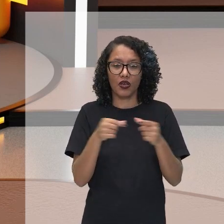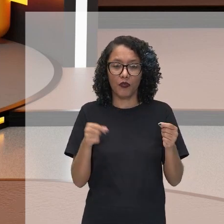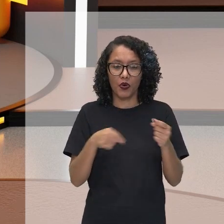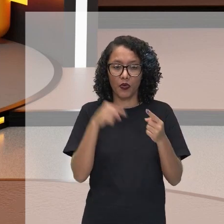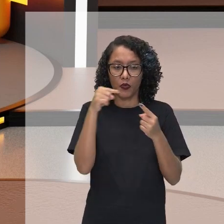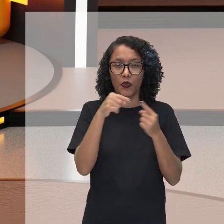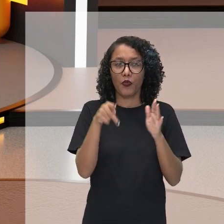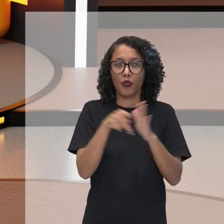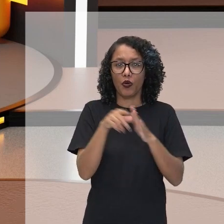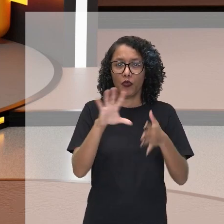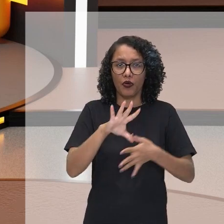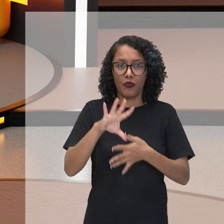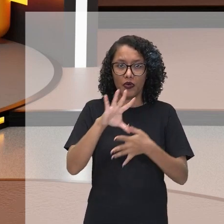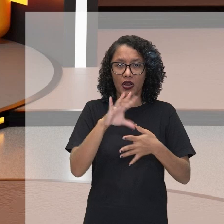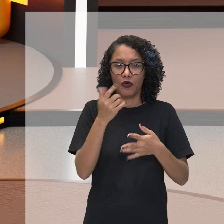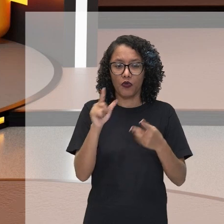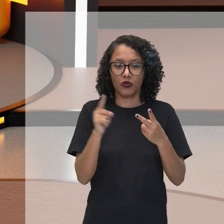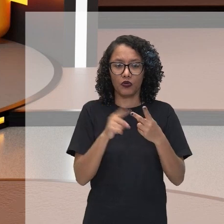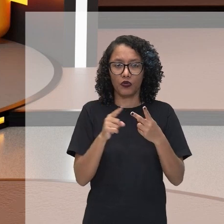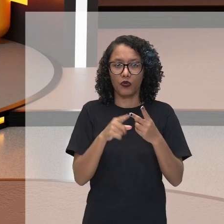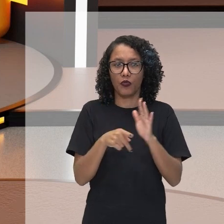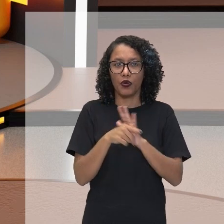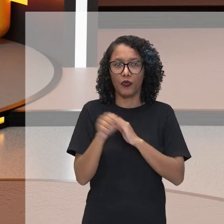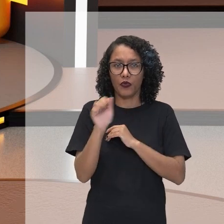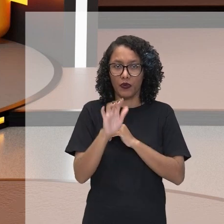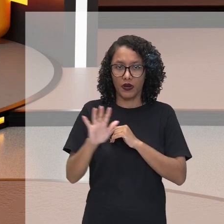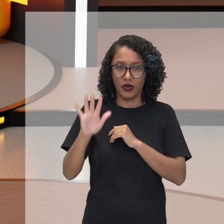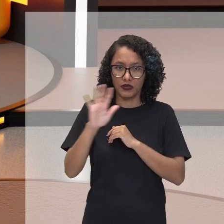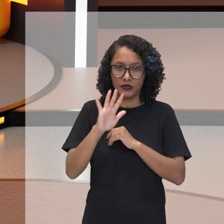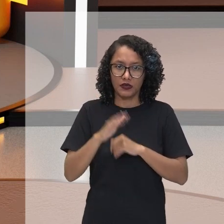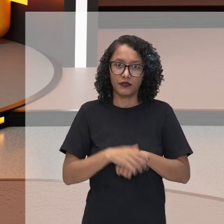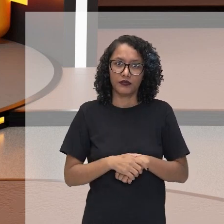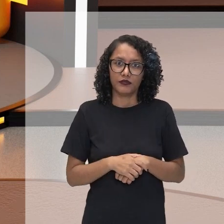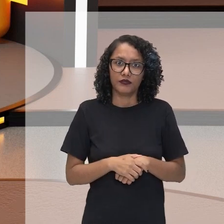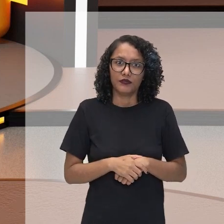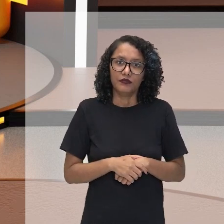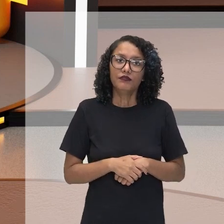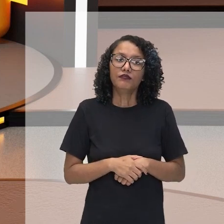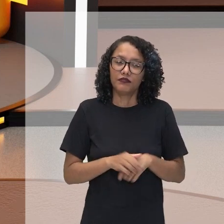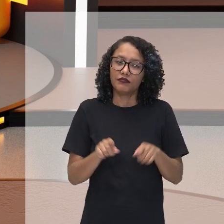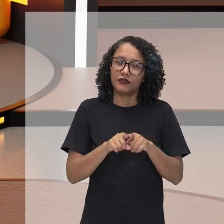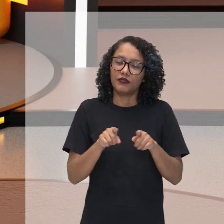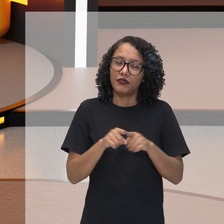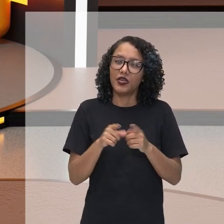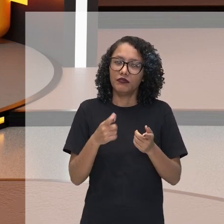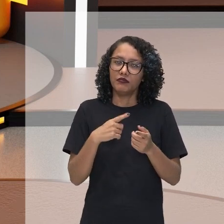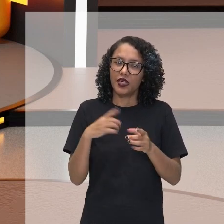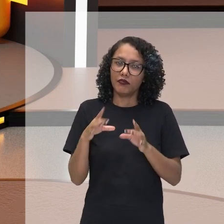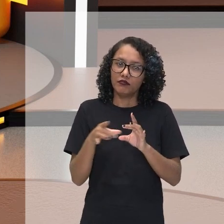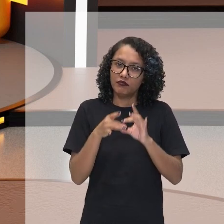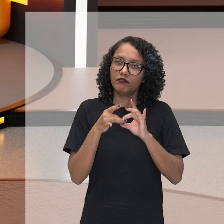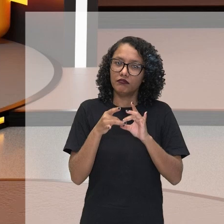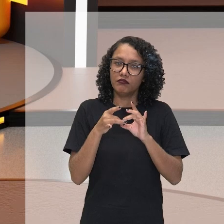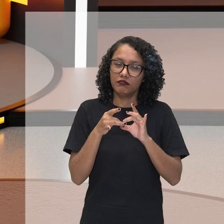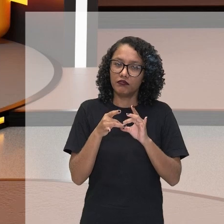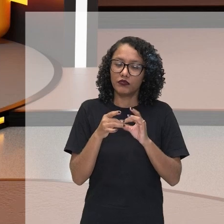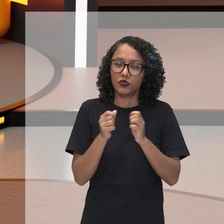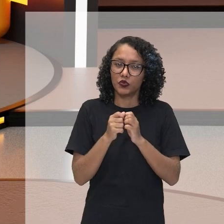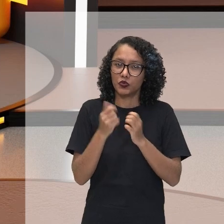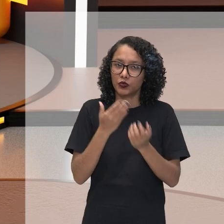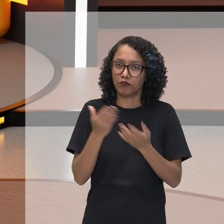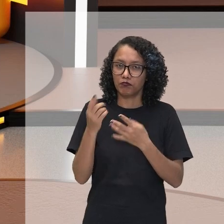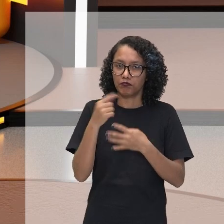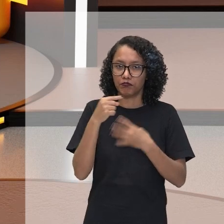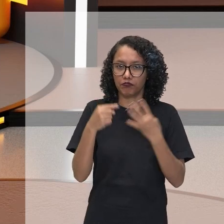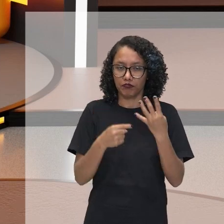continente asiático, que também vai estar aí em conjunto com esses 4 países, que acabou se